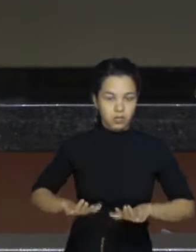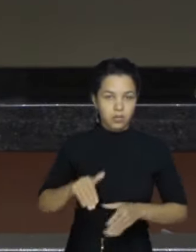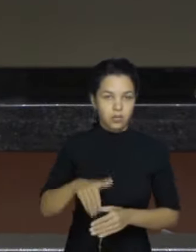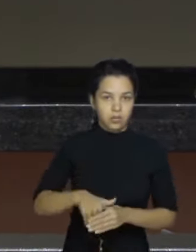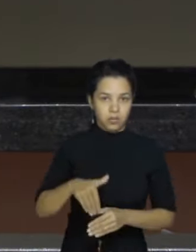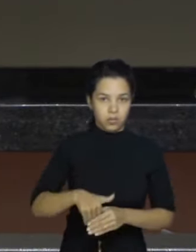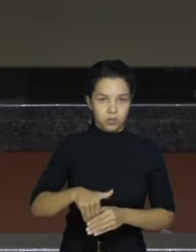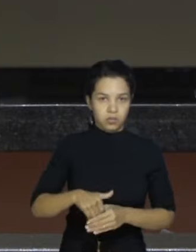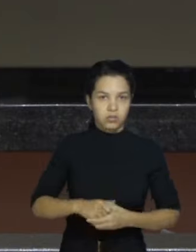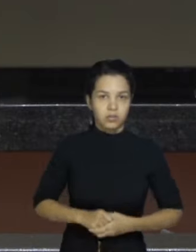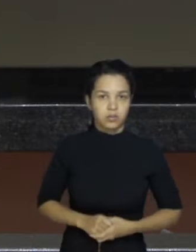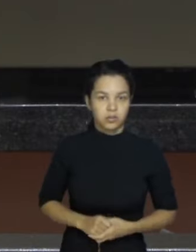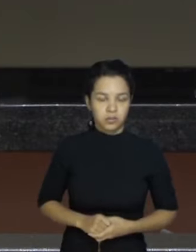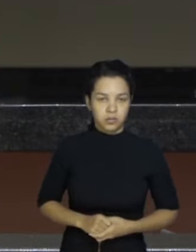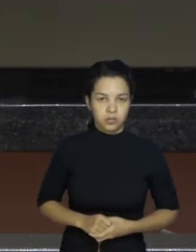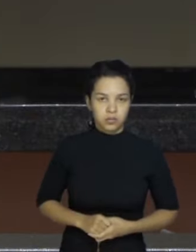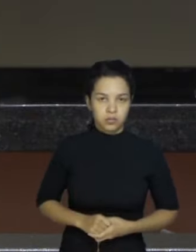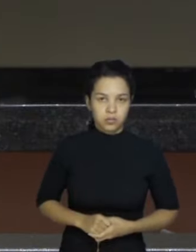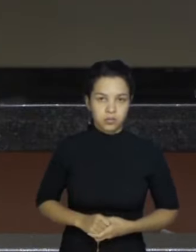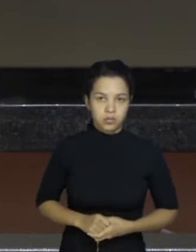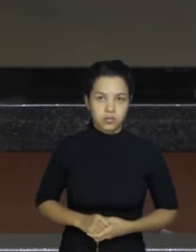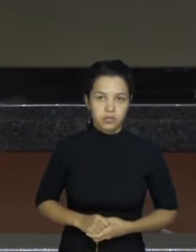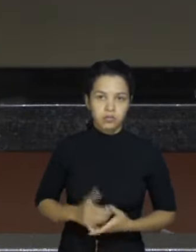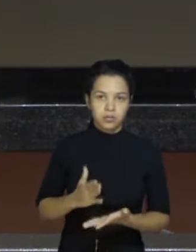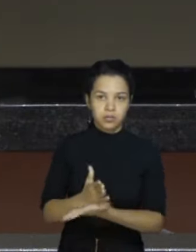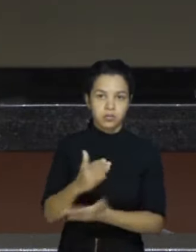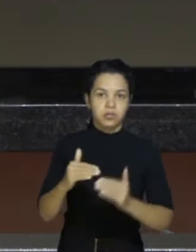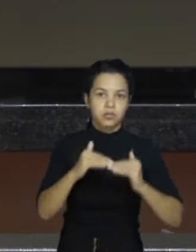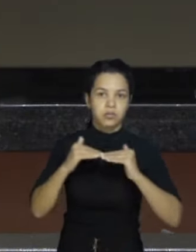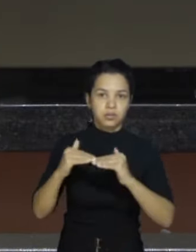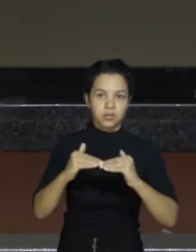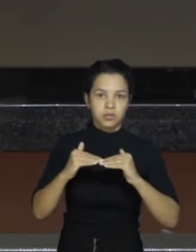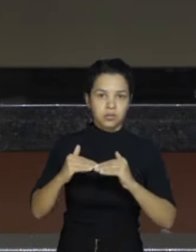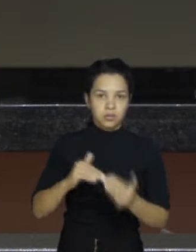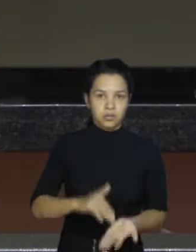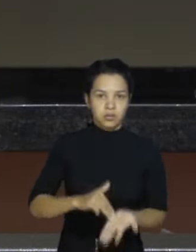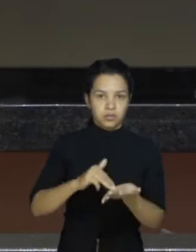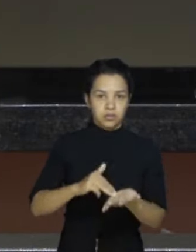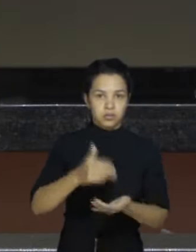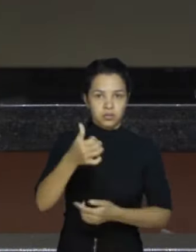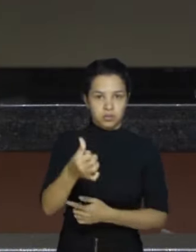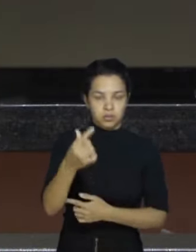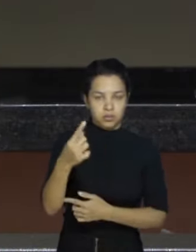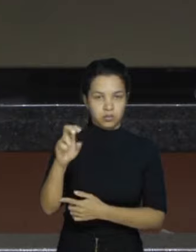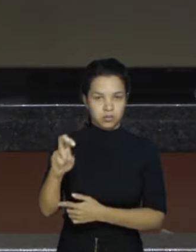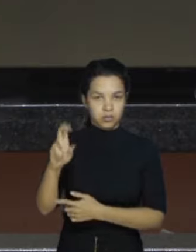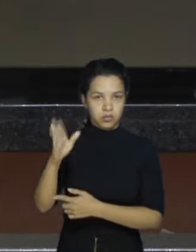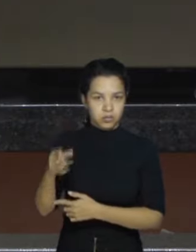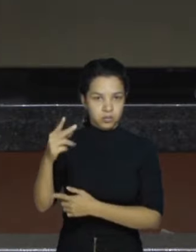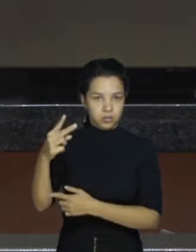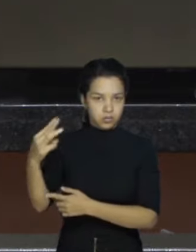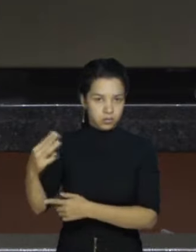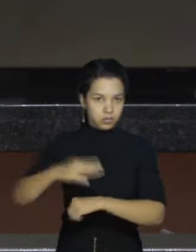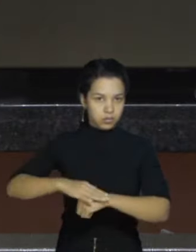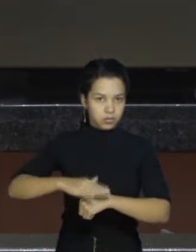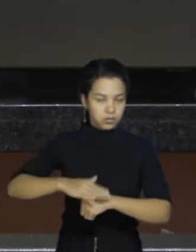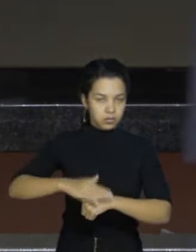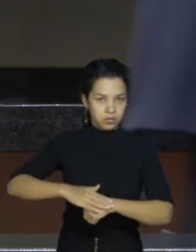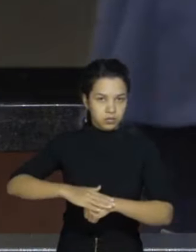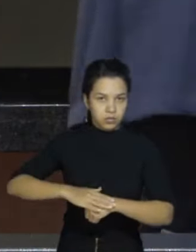identidades que aprovam permanece como se encontra aprovado por unanimidade Moção 615 2023 autor Deputado Maurício